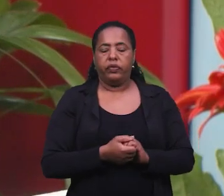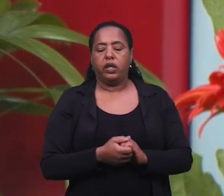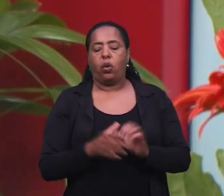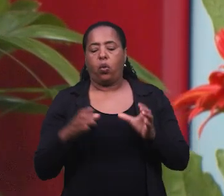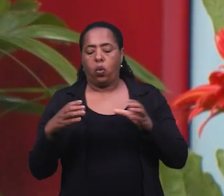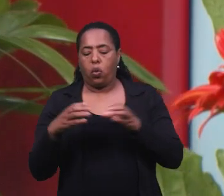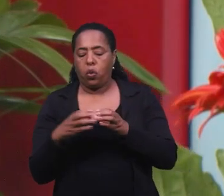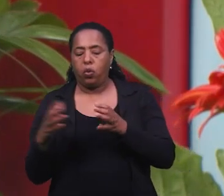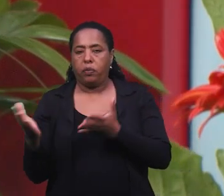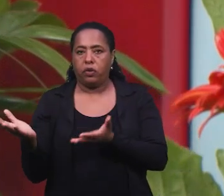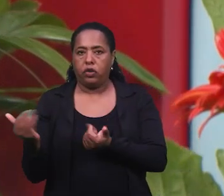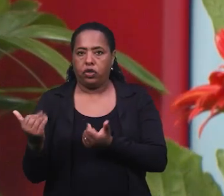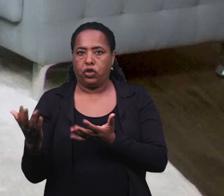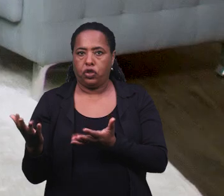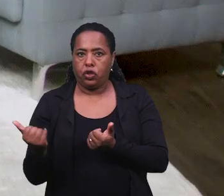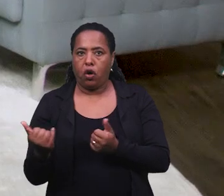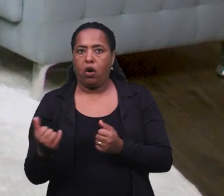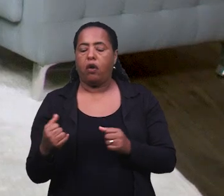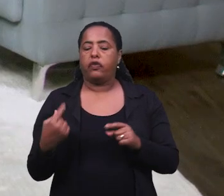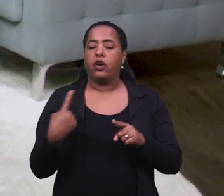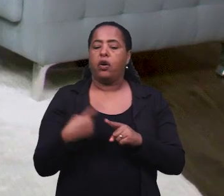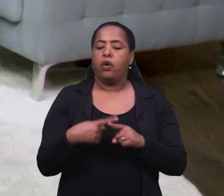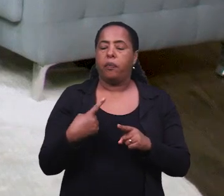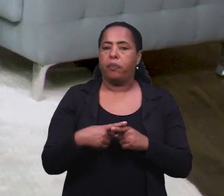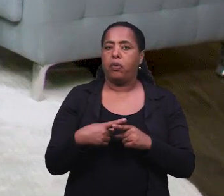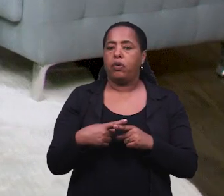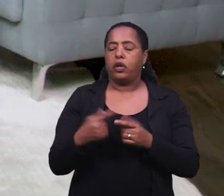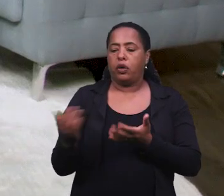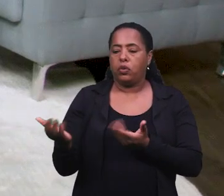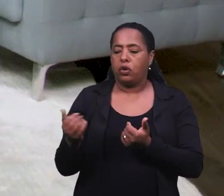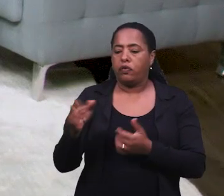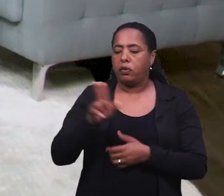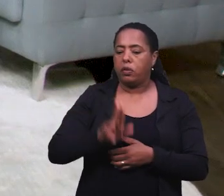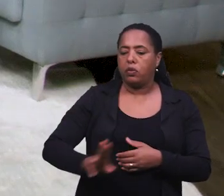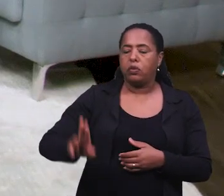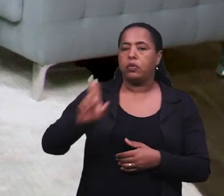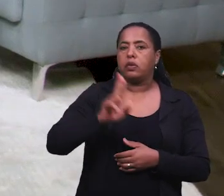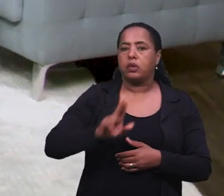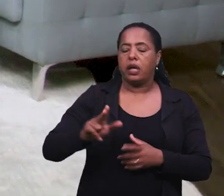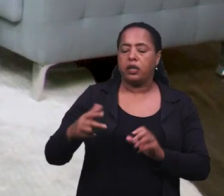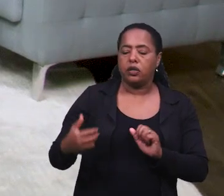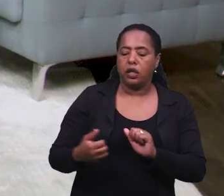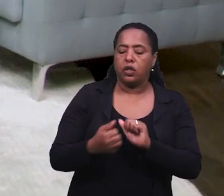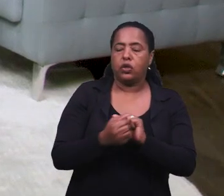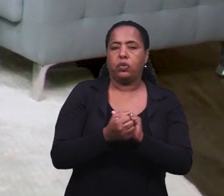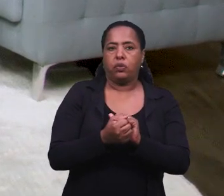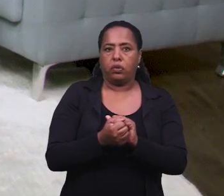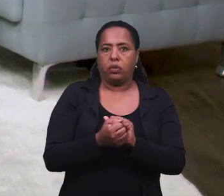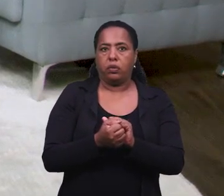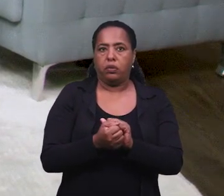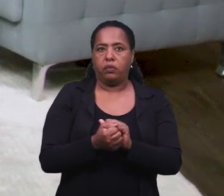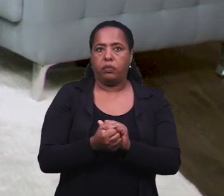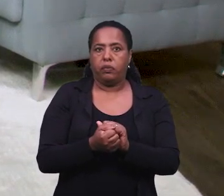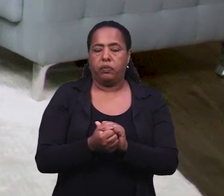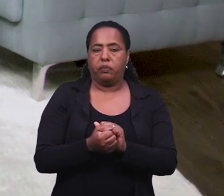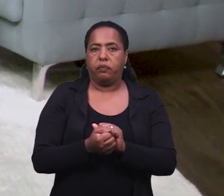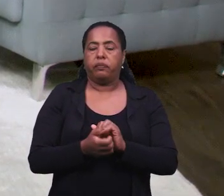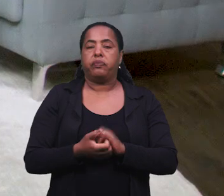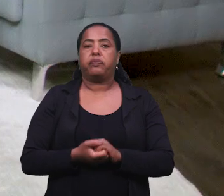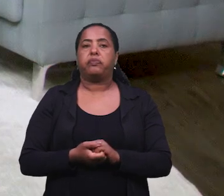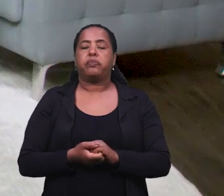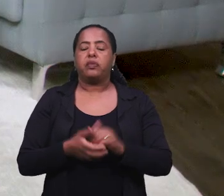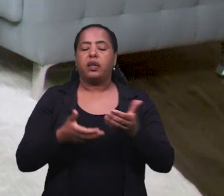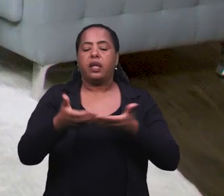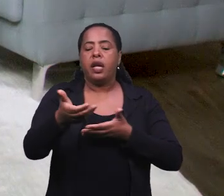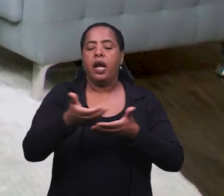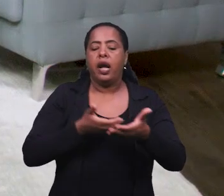que muitas vezes cuidaram de nós. O Eduardo também teve esse privilégio de crescer na igreja. Então, eu conheço